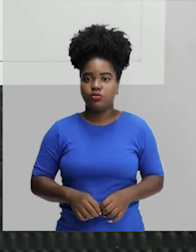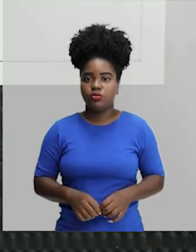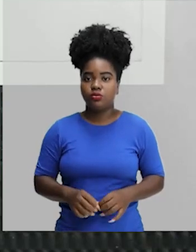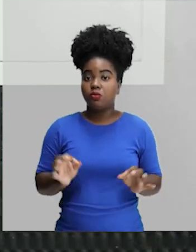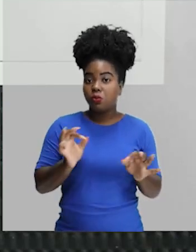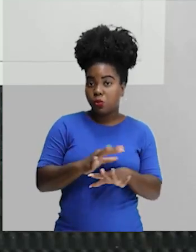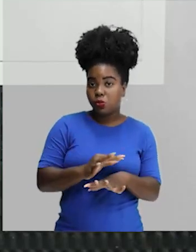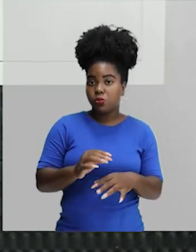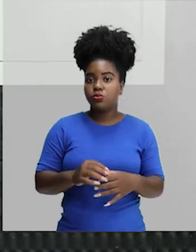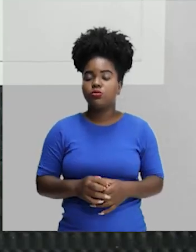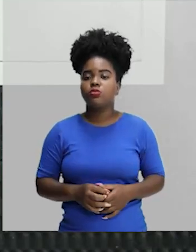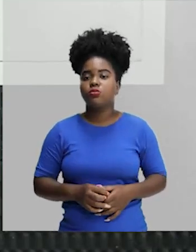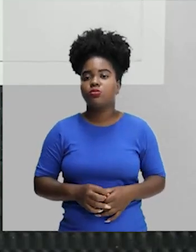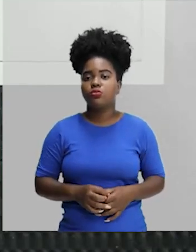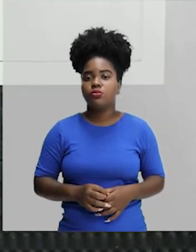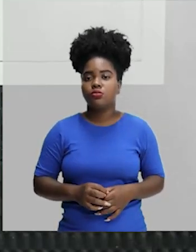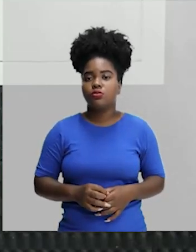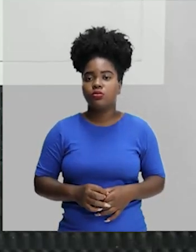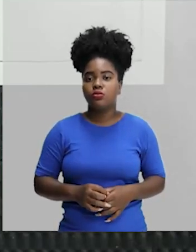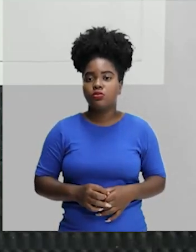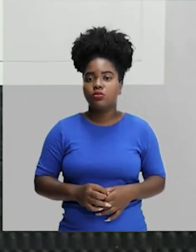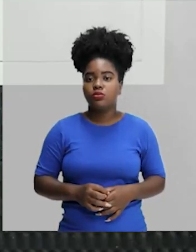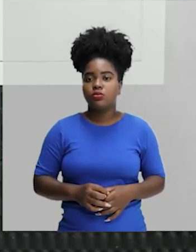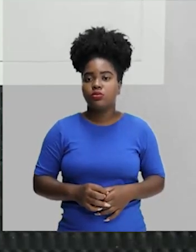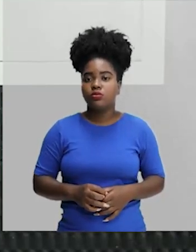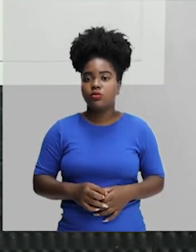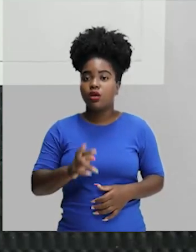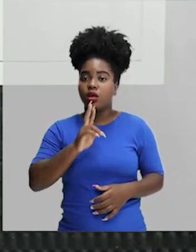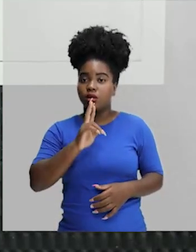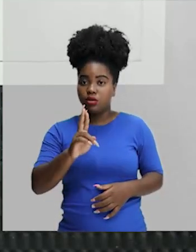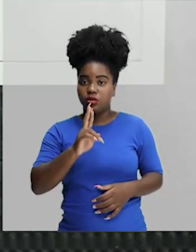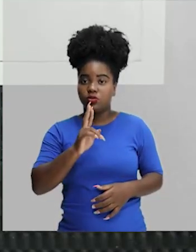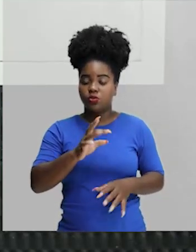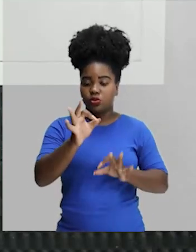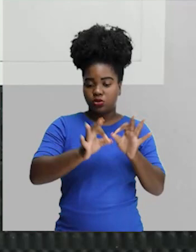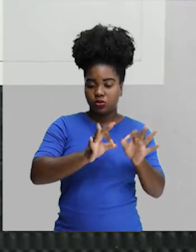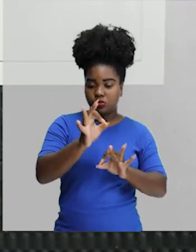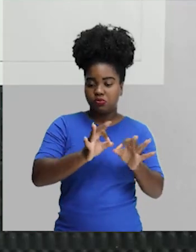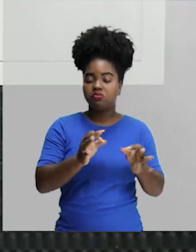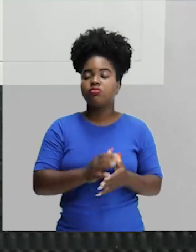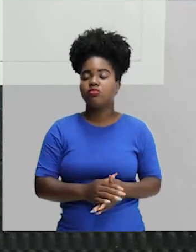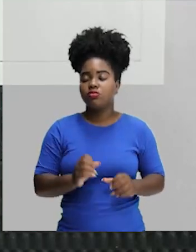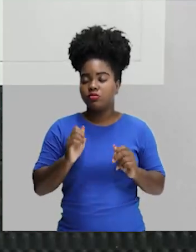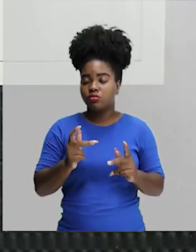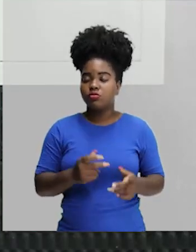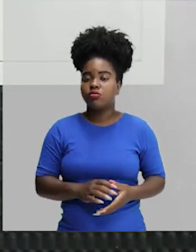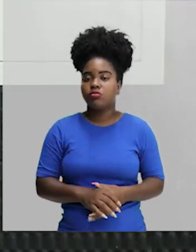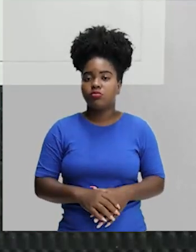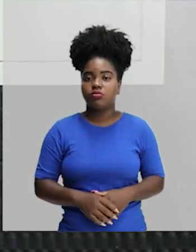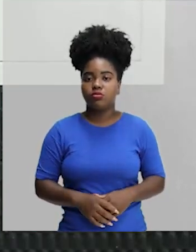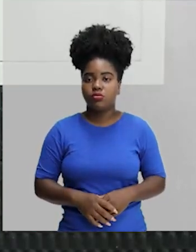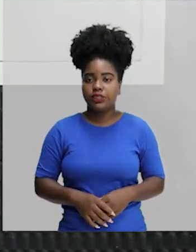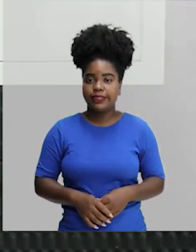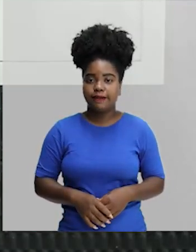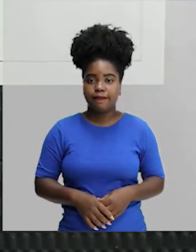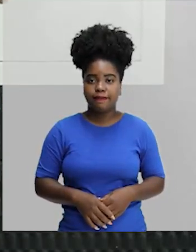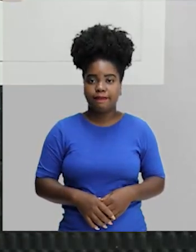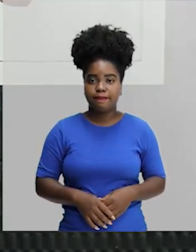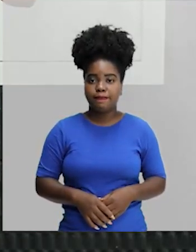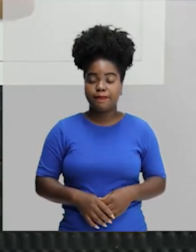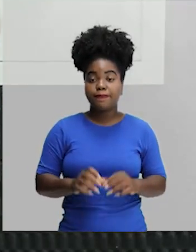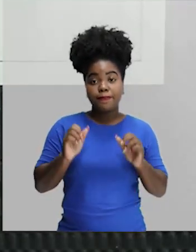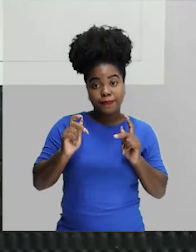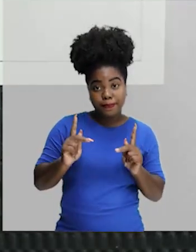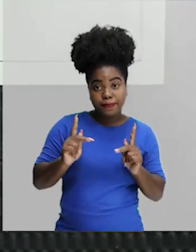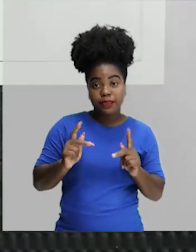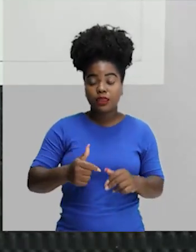Pronto. Certo? Resolvido, obtive aí o quociente e obtive o resto. Certo?